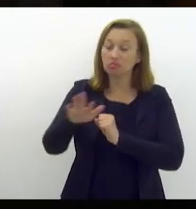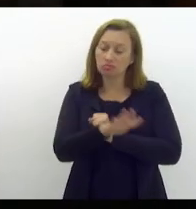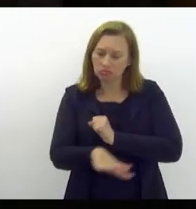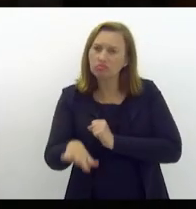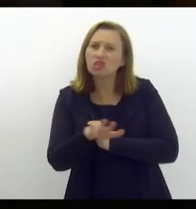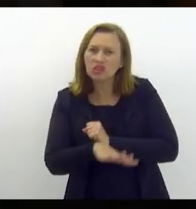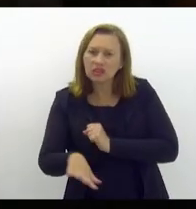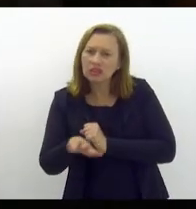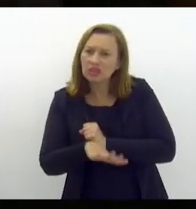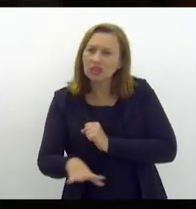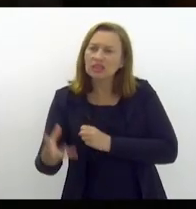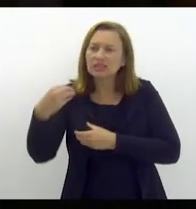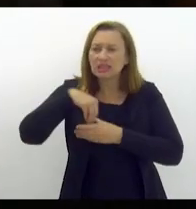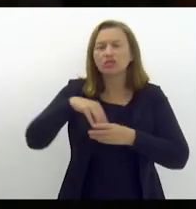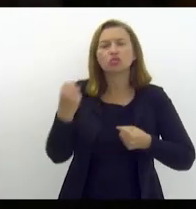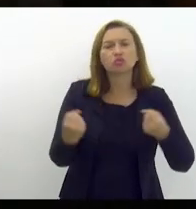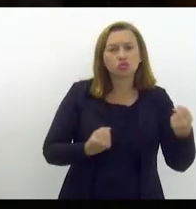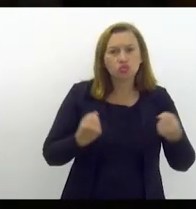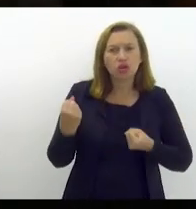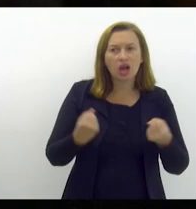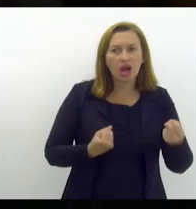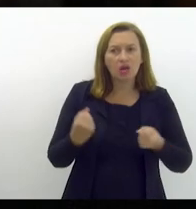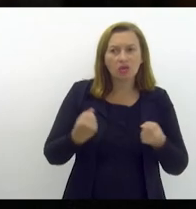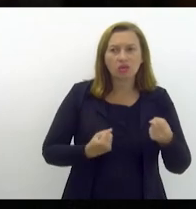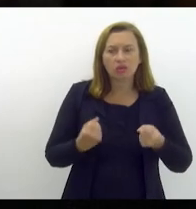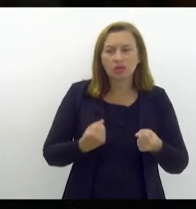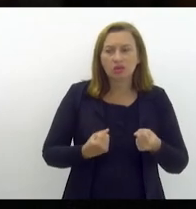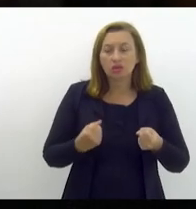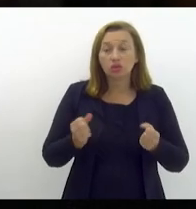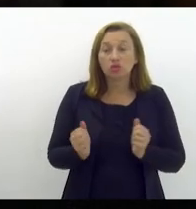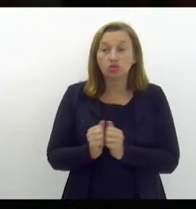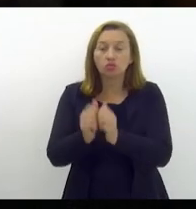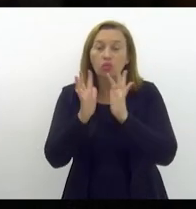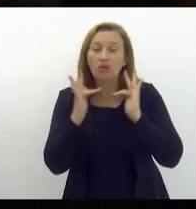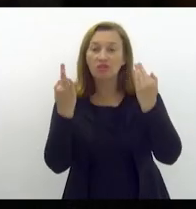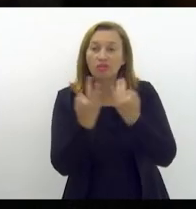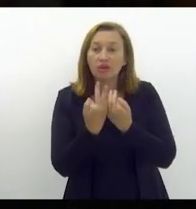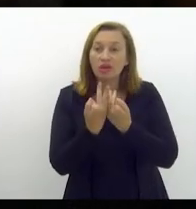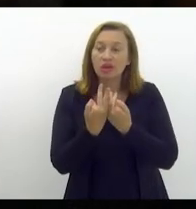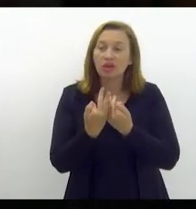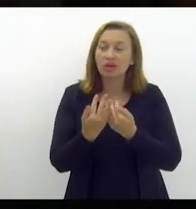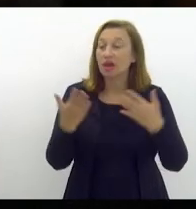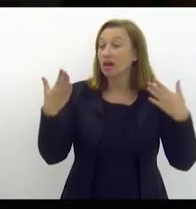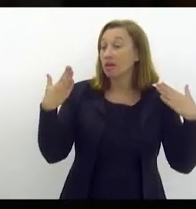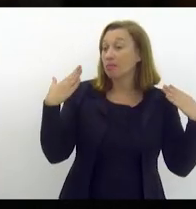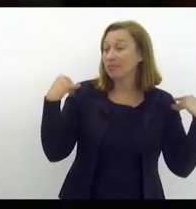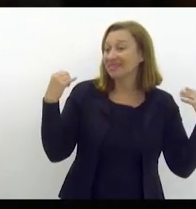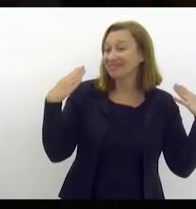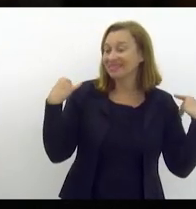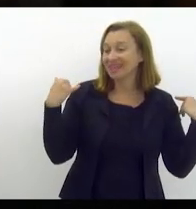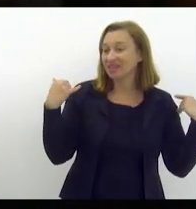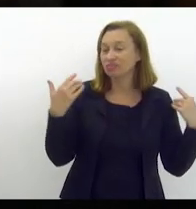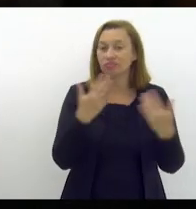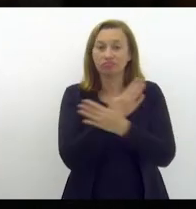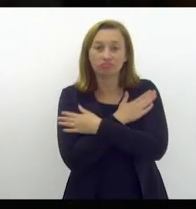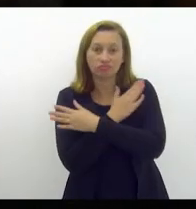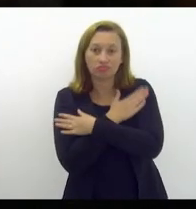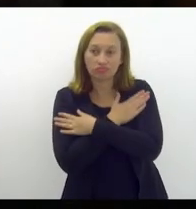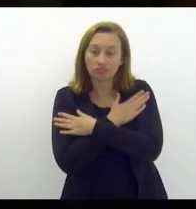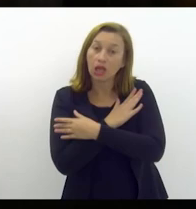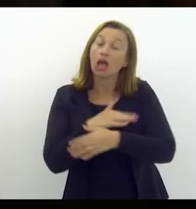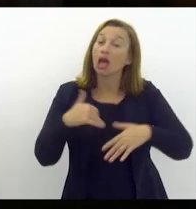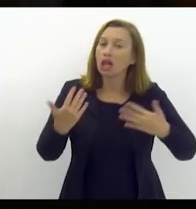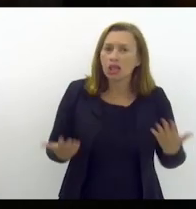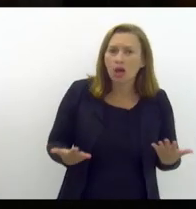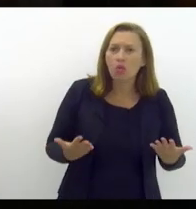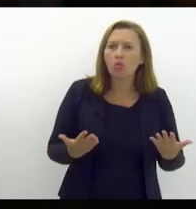criança dentro de um carro, saindo com a sua família ali para curtir o feriado. Então, estamos